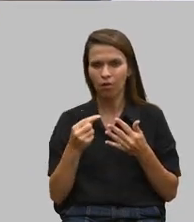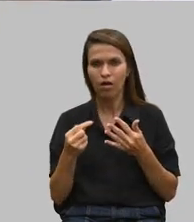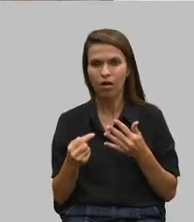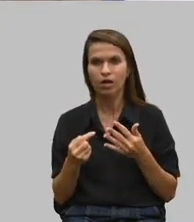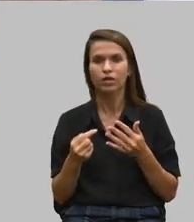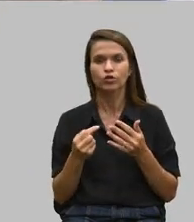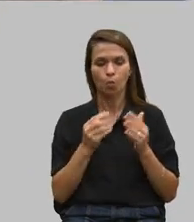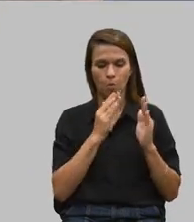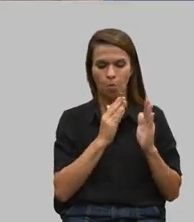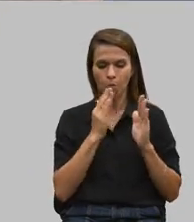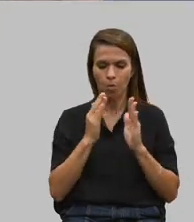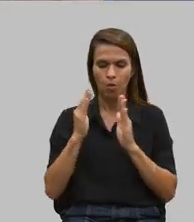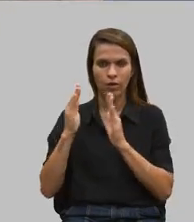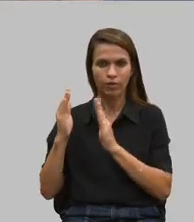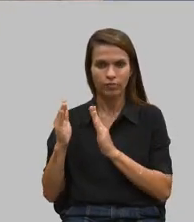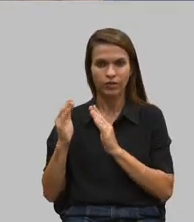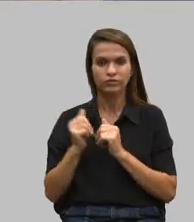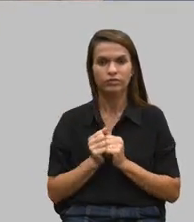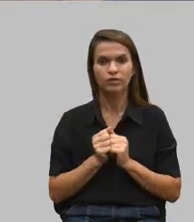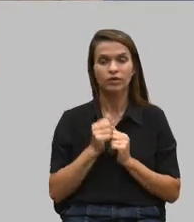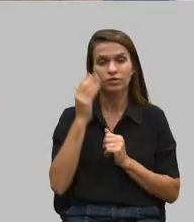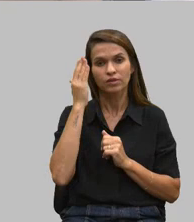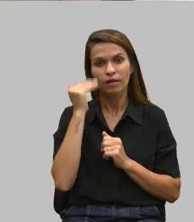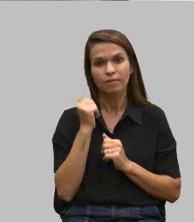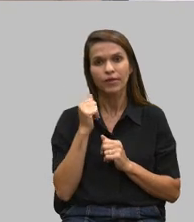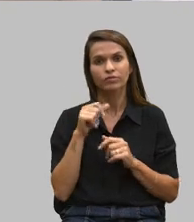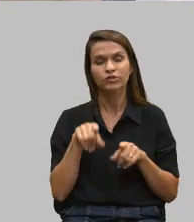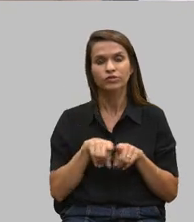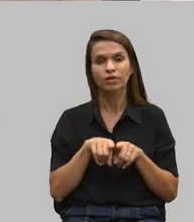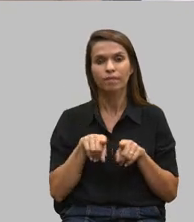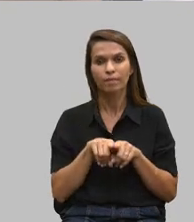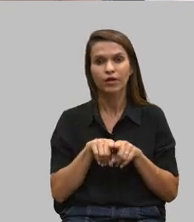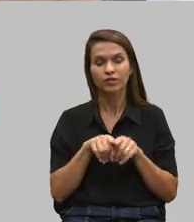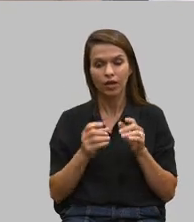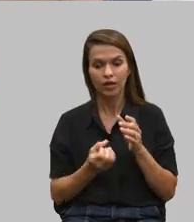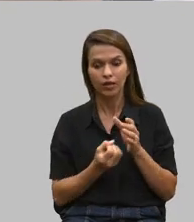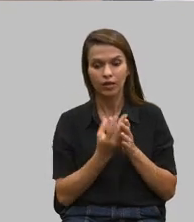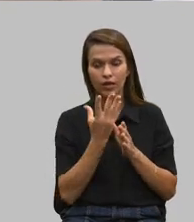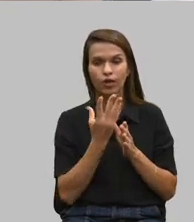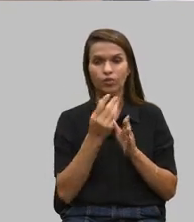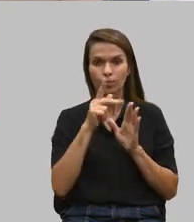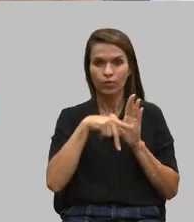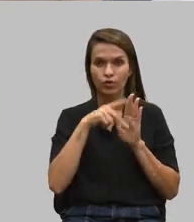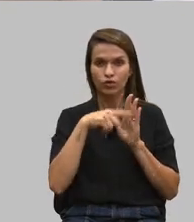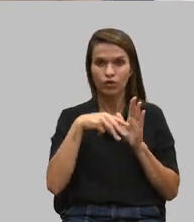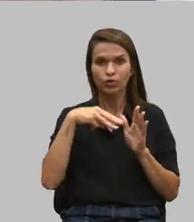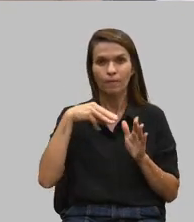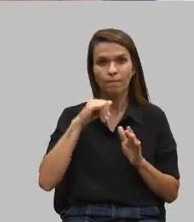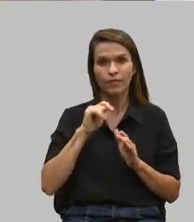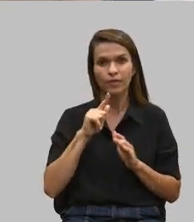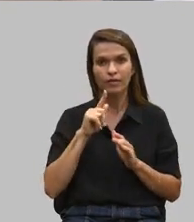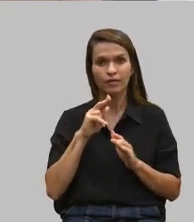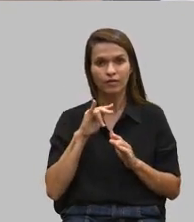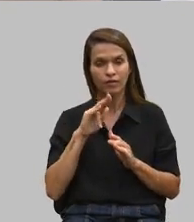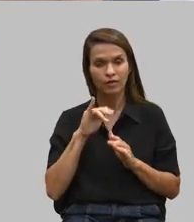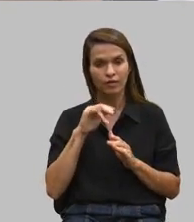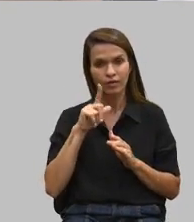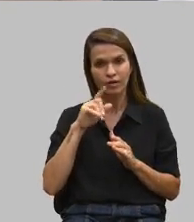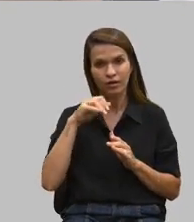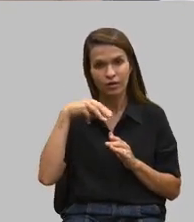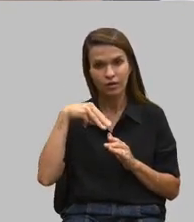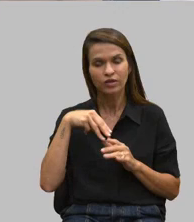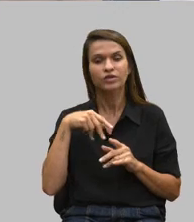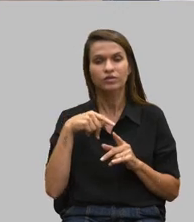momento sabemos que nós estamos implantando o projeto miguilim e que teremos que fazer alguns reajustes de Rota mas que é